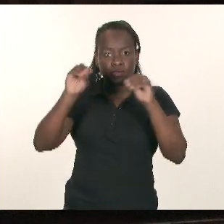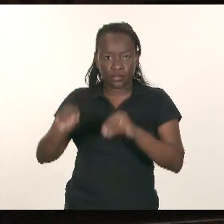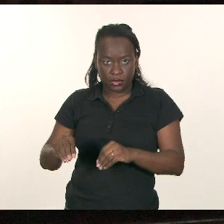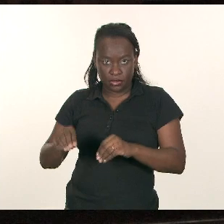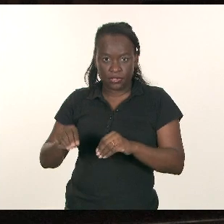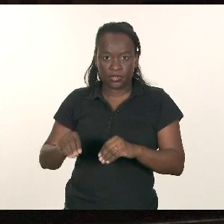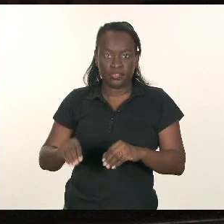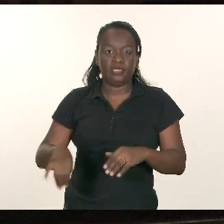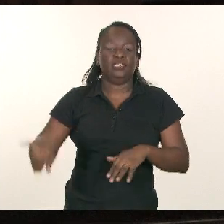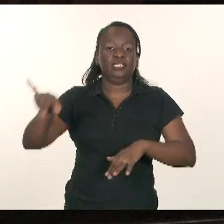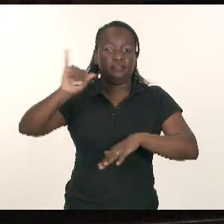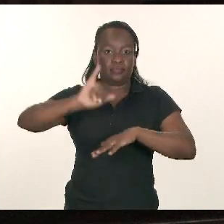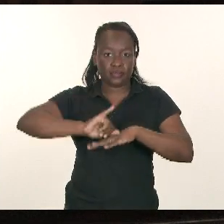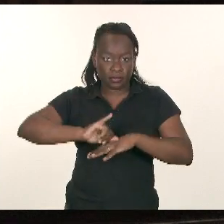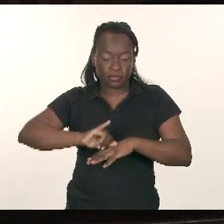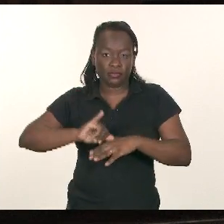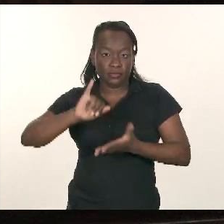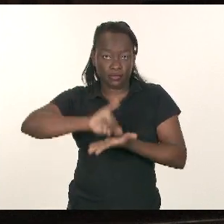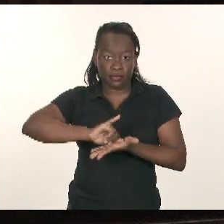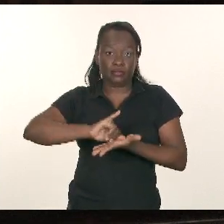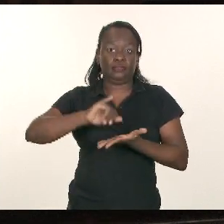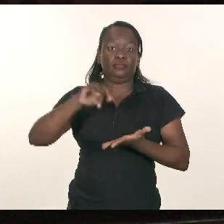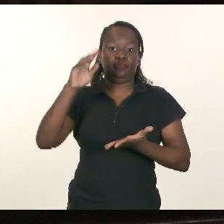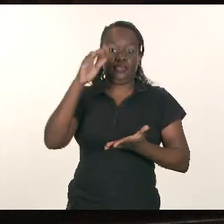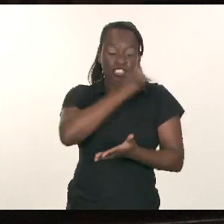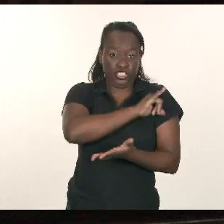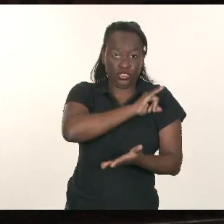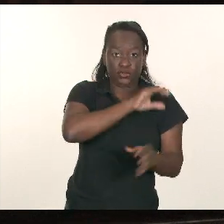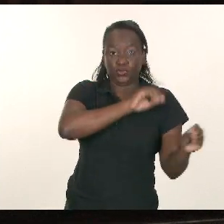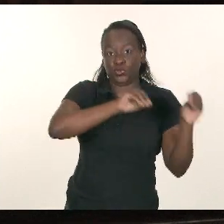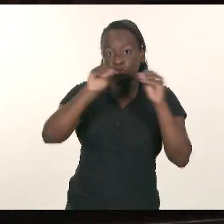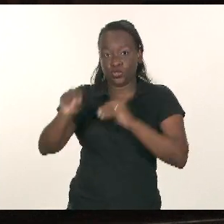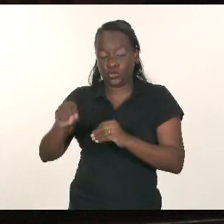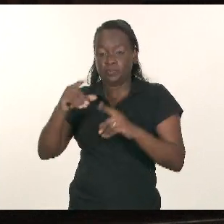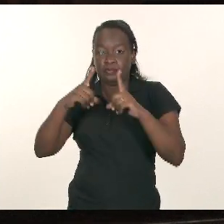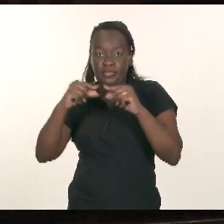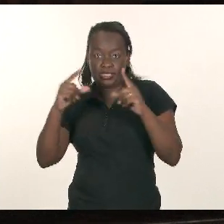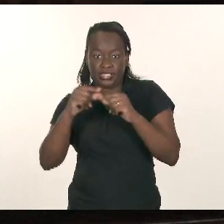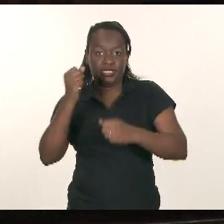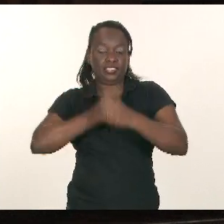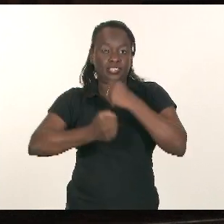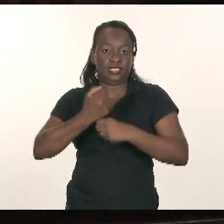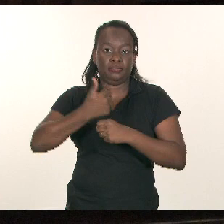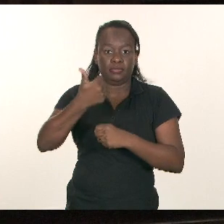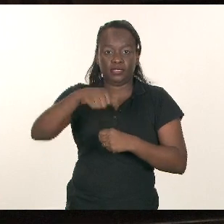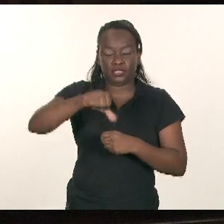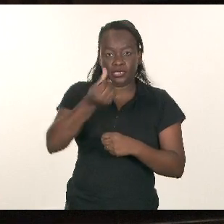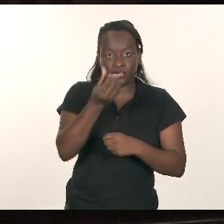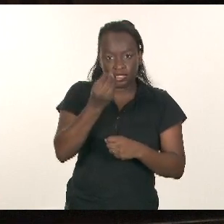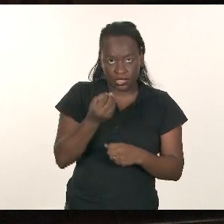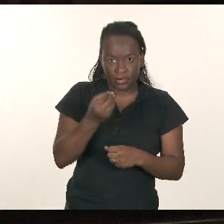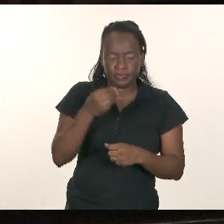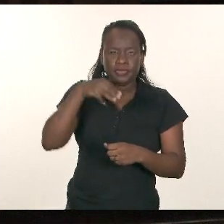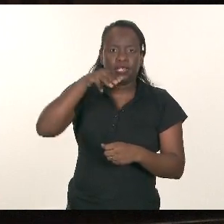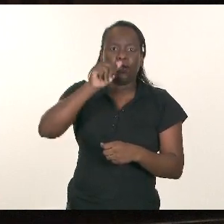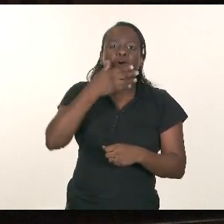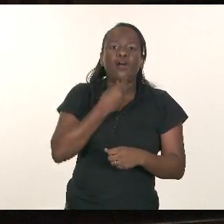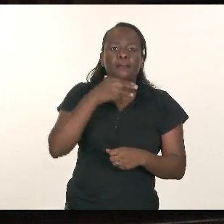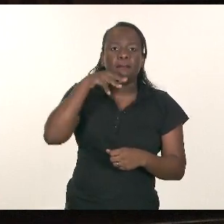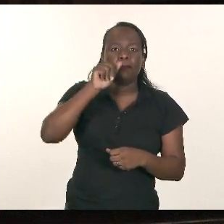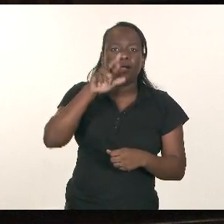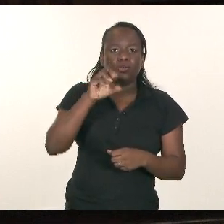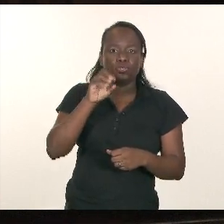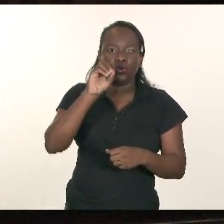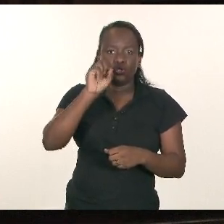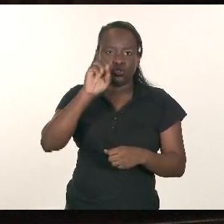capital para Brasília em 1960. Não é? O Mauro Osório, recorrendo aos estudos do Carlos